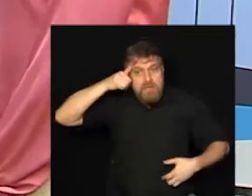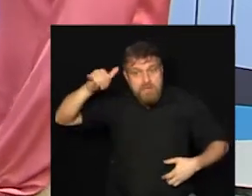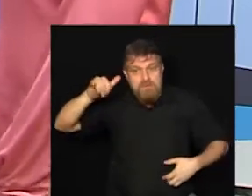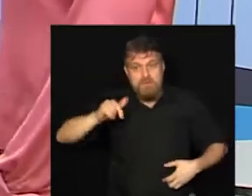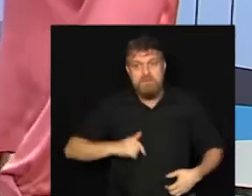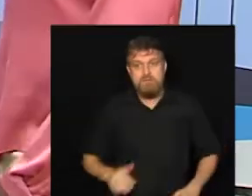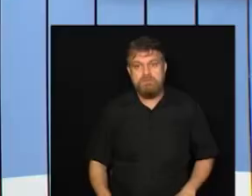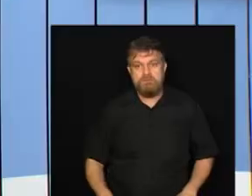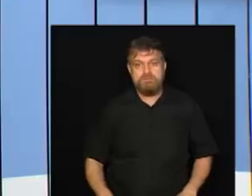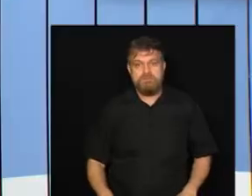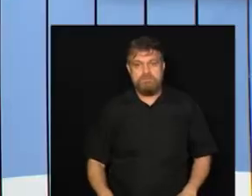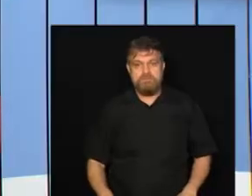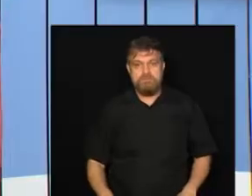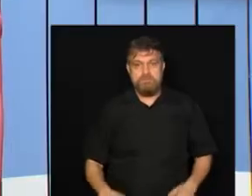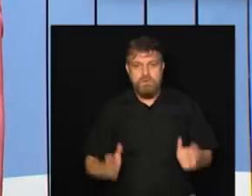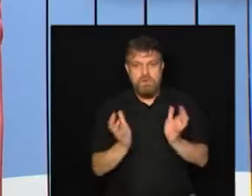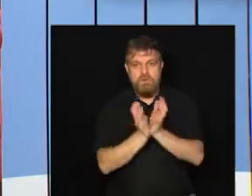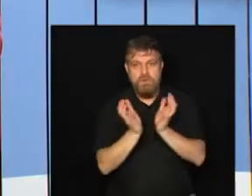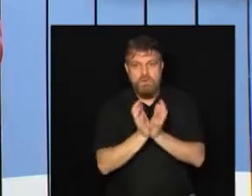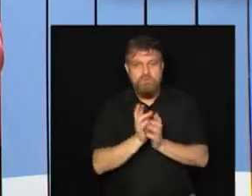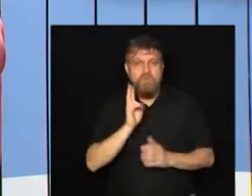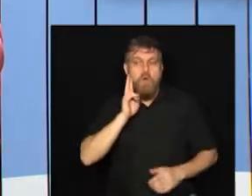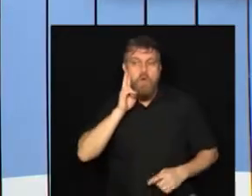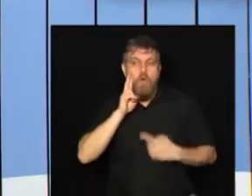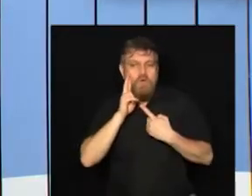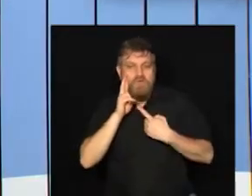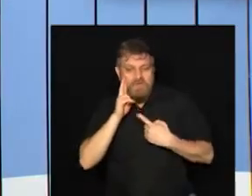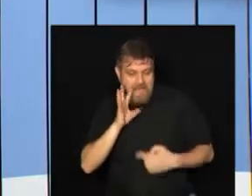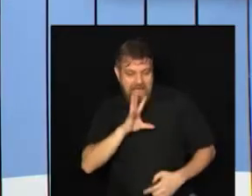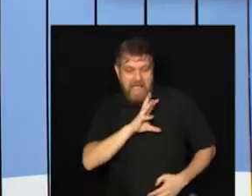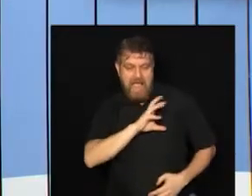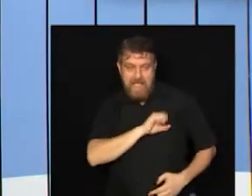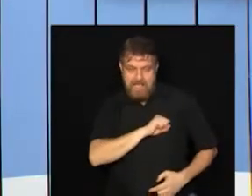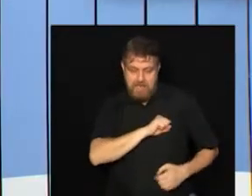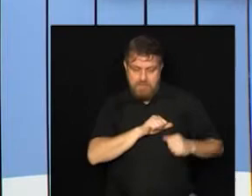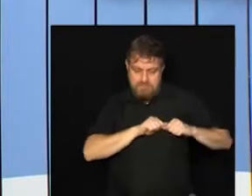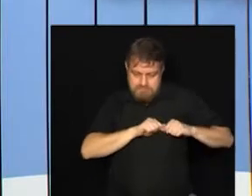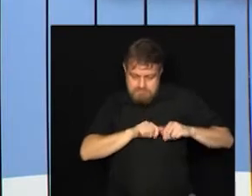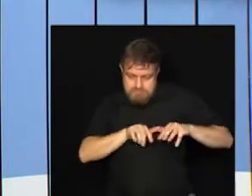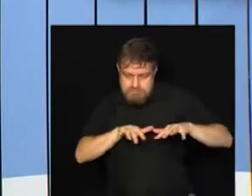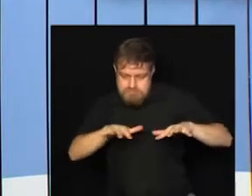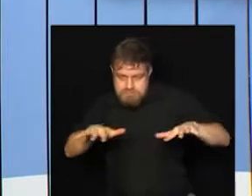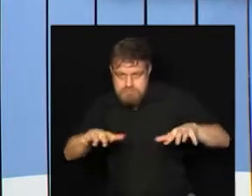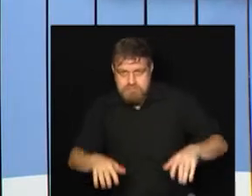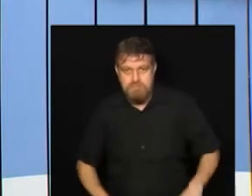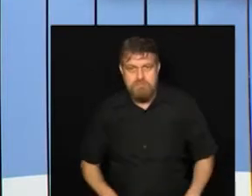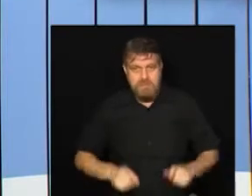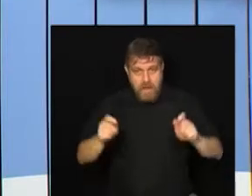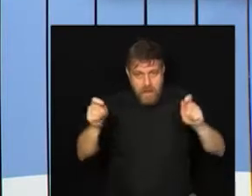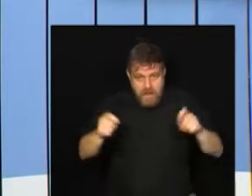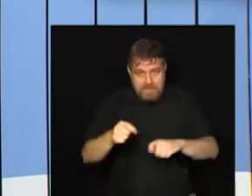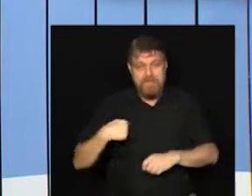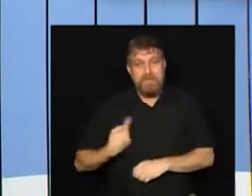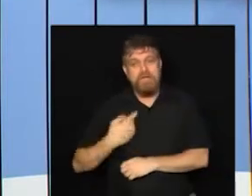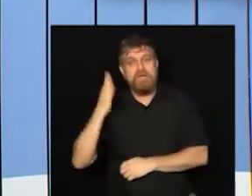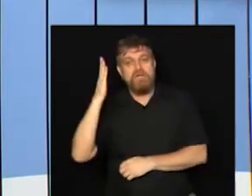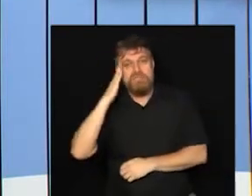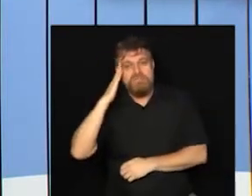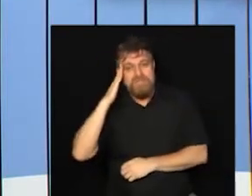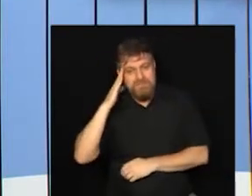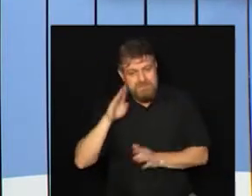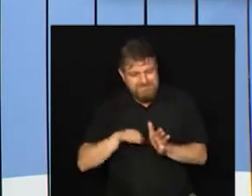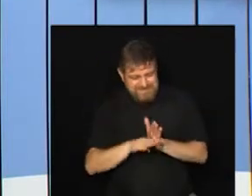é uma ajuda, por isso que se chama Rosa e Amor, né? É distribuir um pouquinho de amor, de solidariedade, fazer o possível, né? Porque a gente sabe que